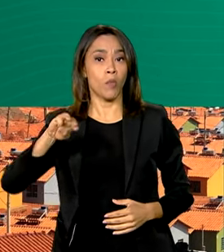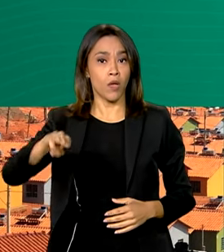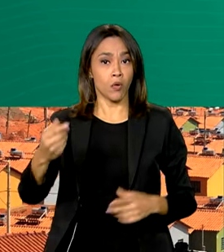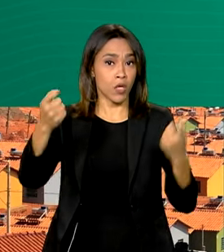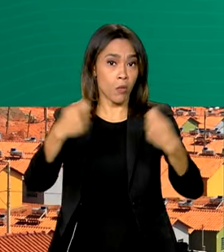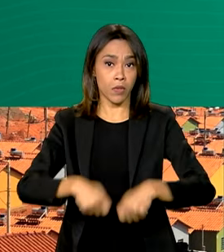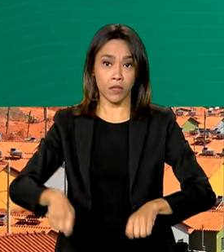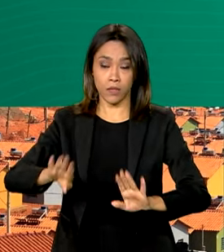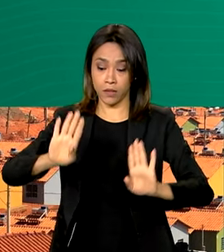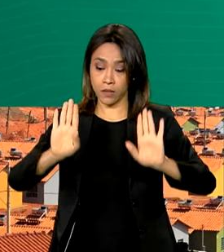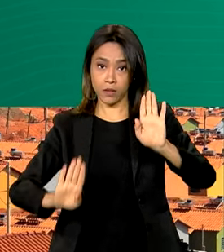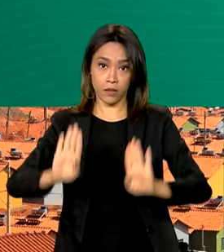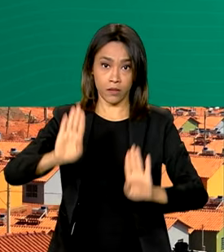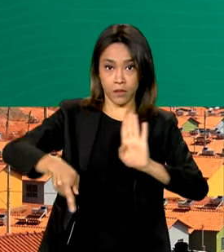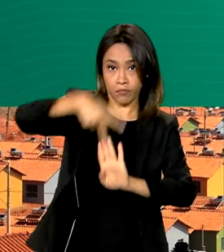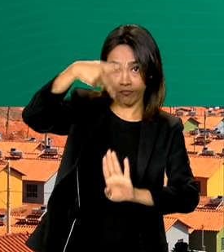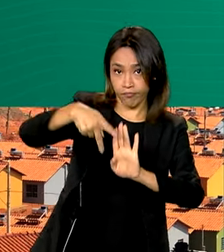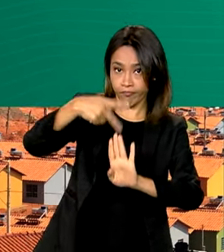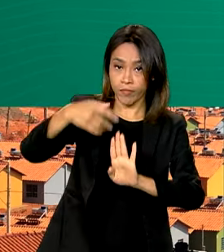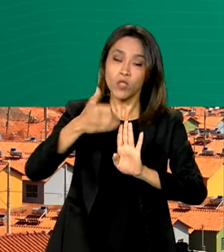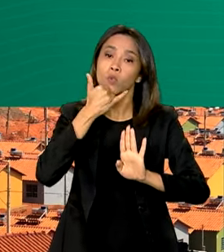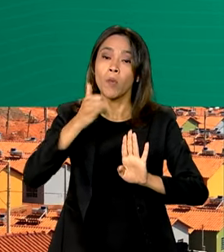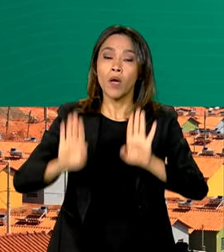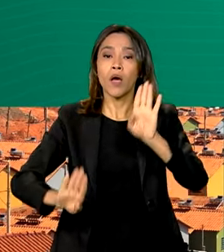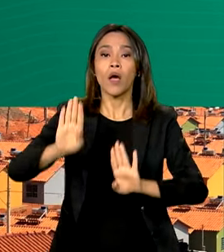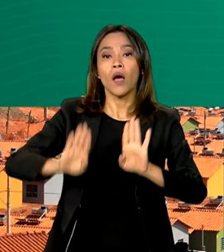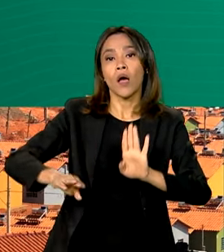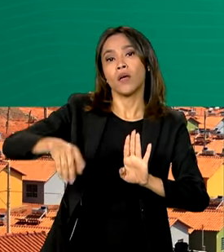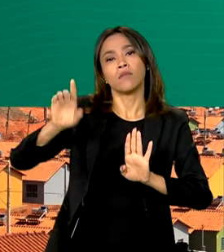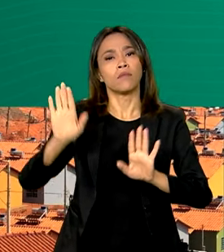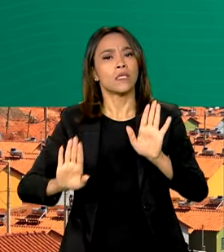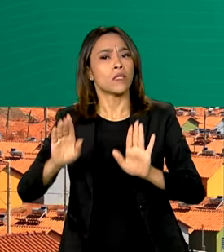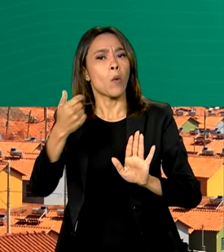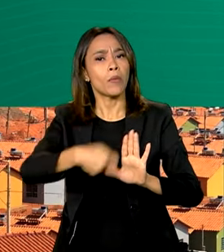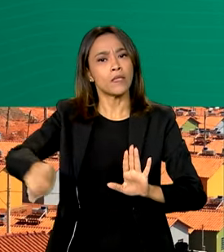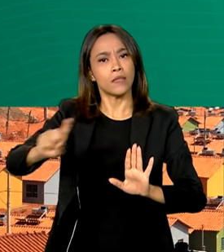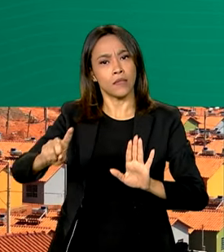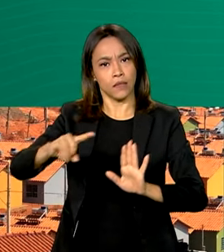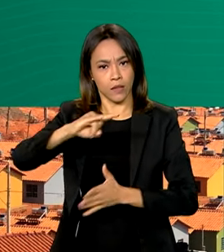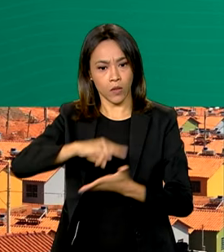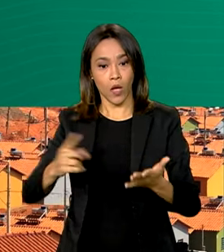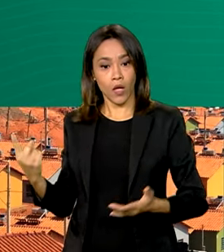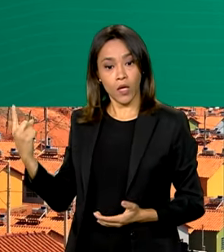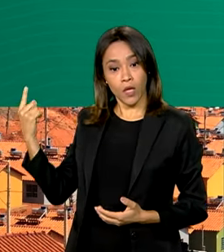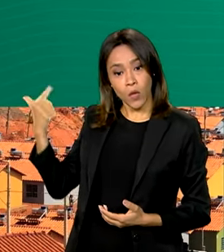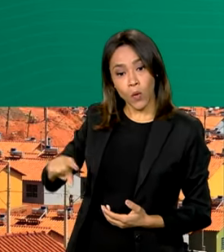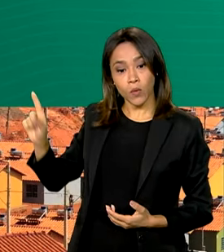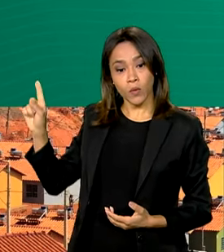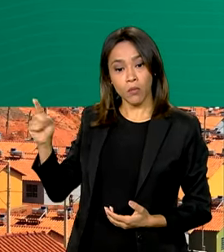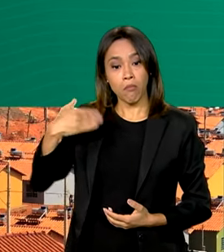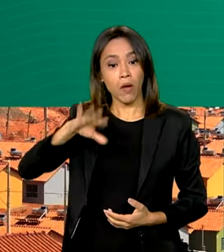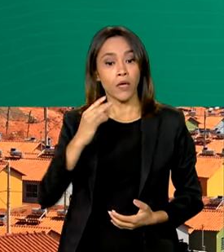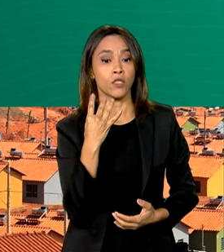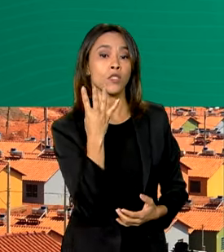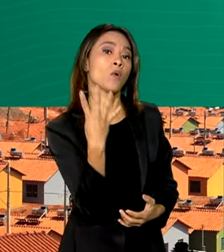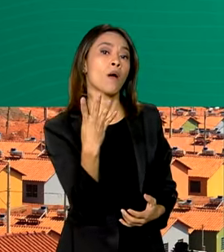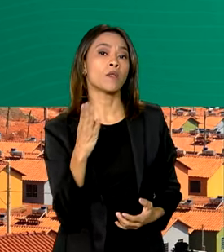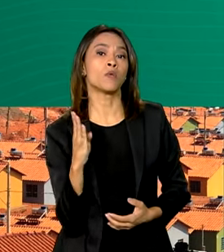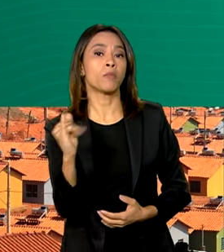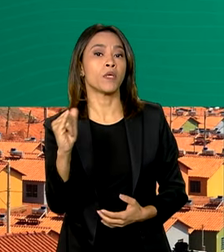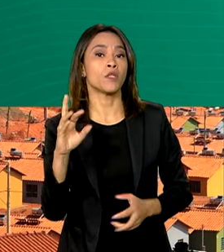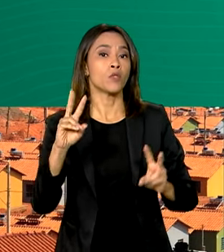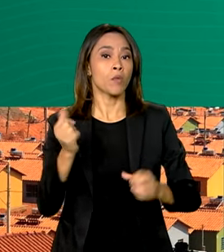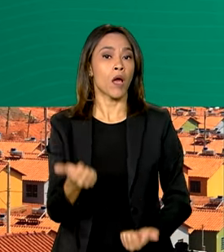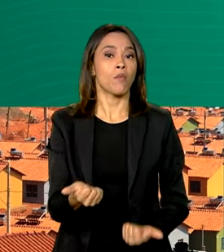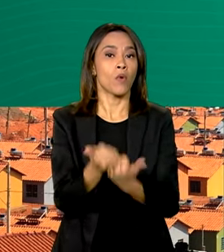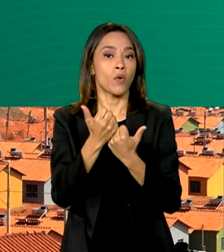licitação, entre outras medidas, e o envio de 4 bilhões e 300 milhões de reais para custeio de programas de saúde